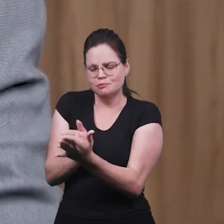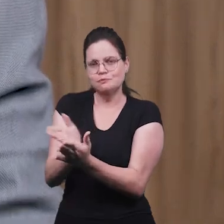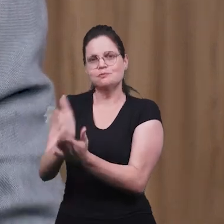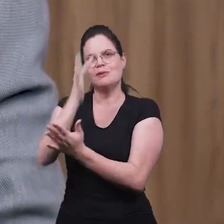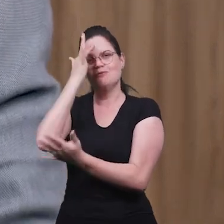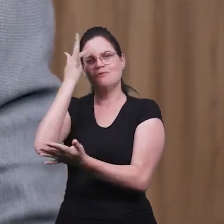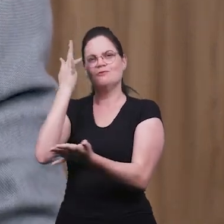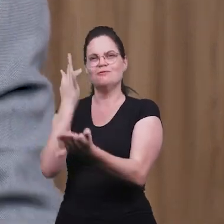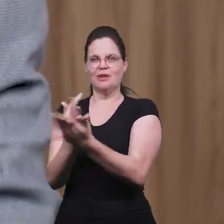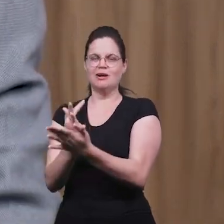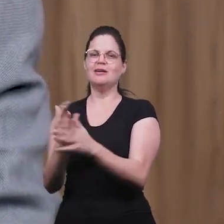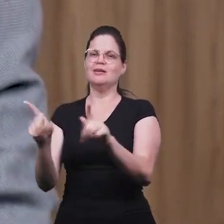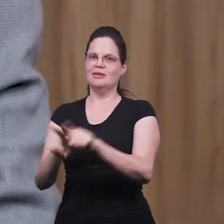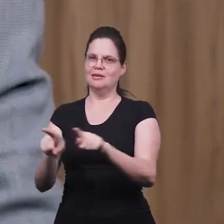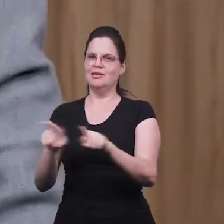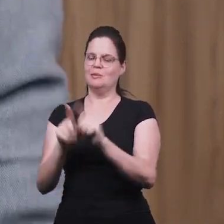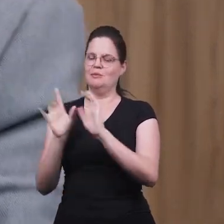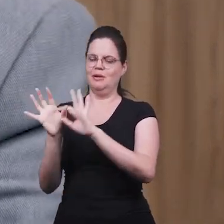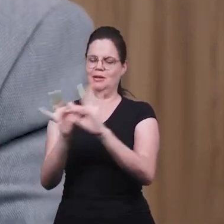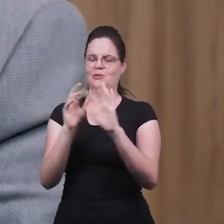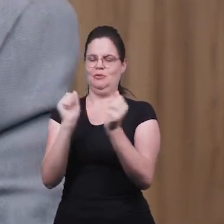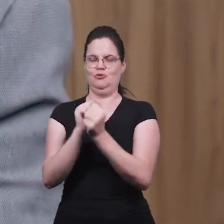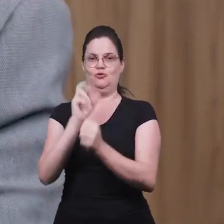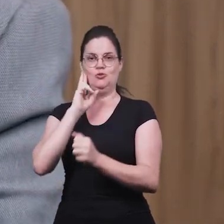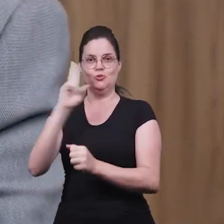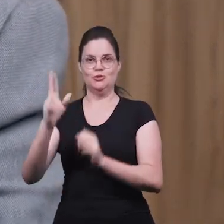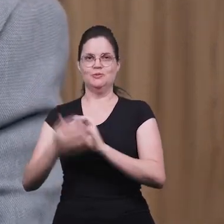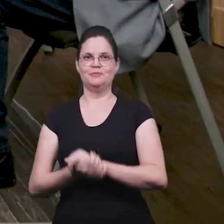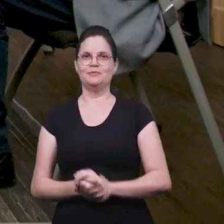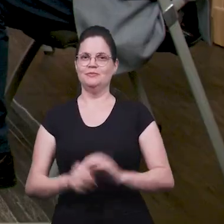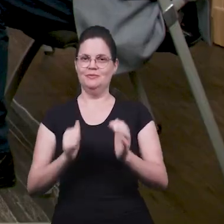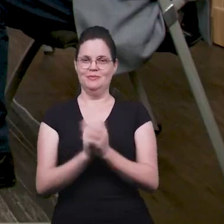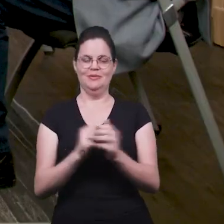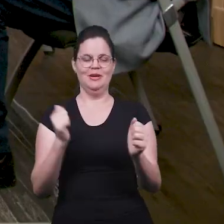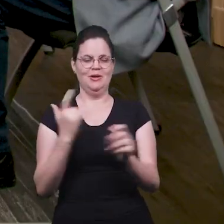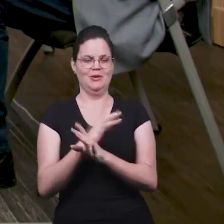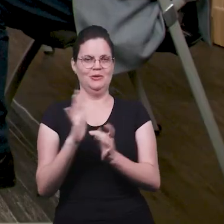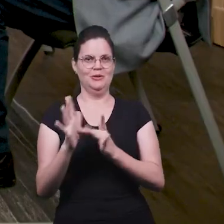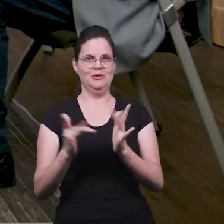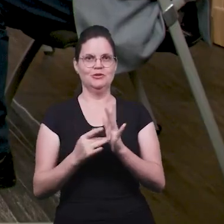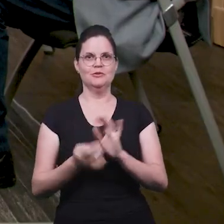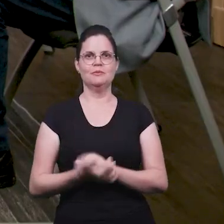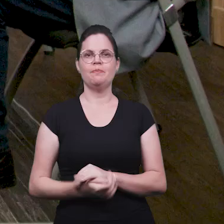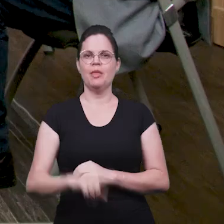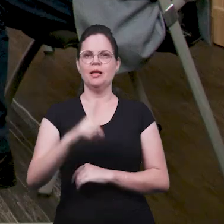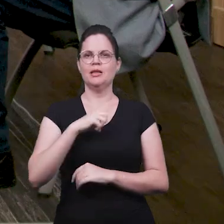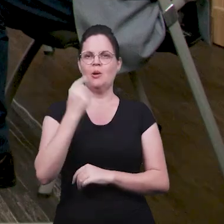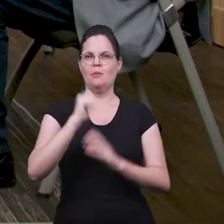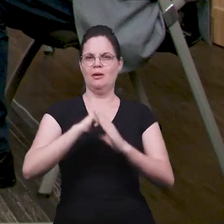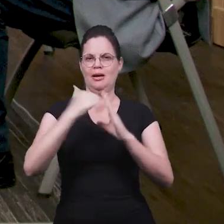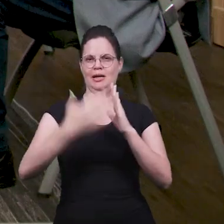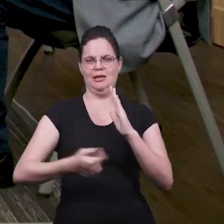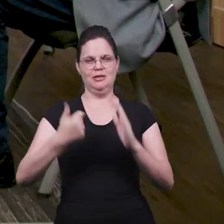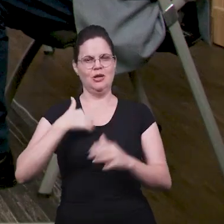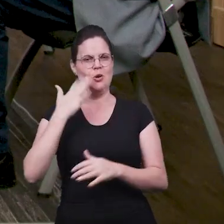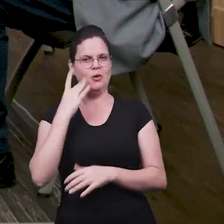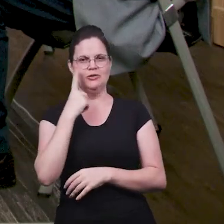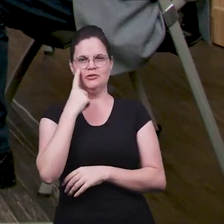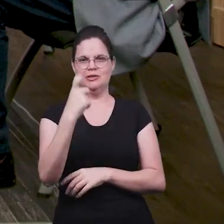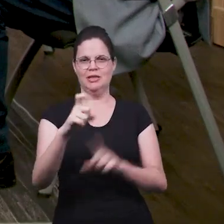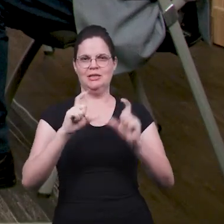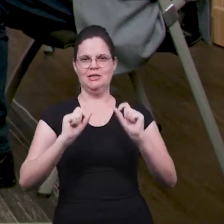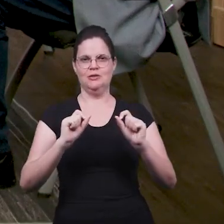na fé, a permanecermos na comunhão com o Senhor. Glória a Jesus. Há um aspecto que eu julgo muito interessante, em todas